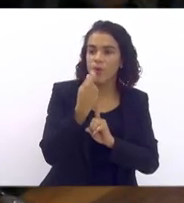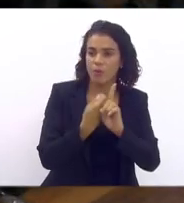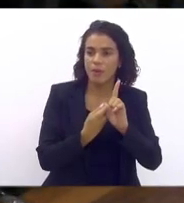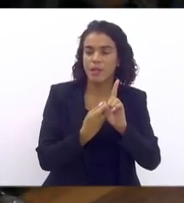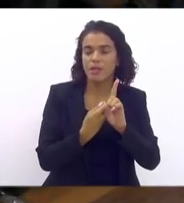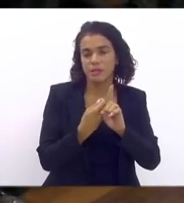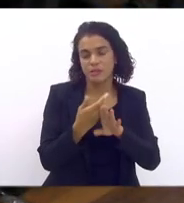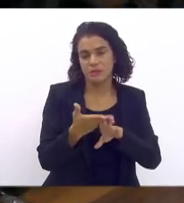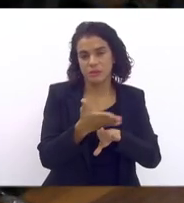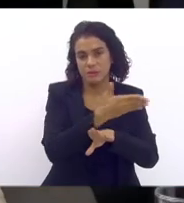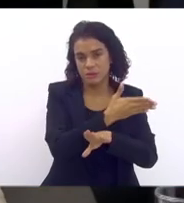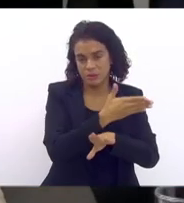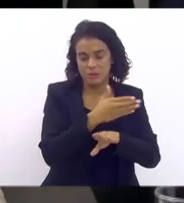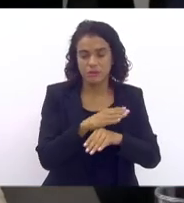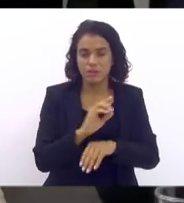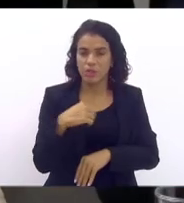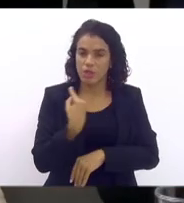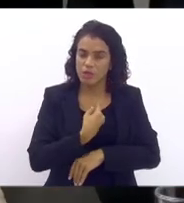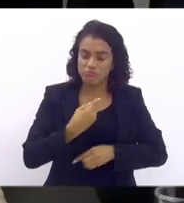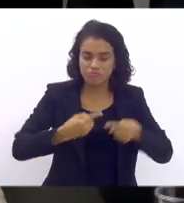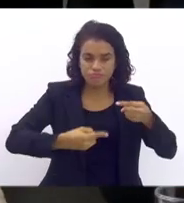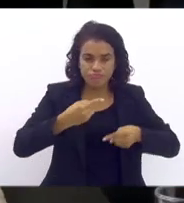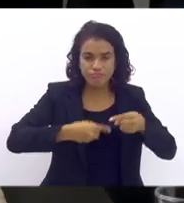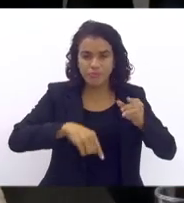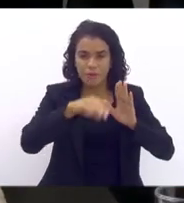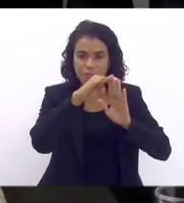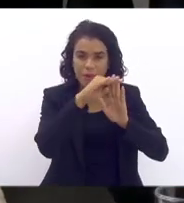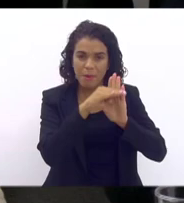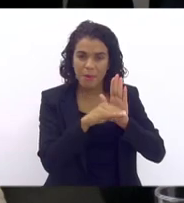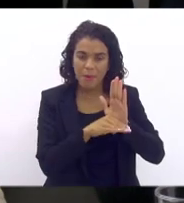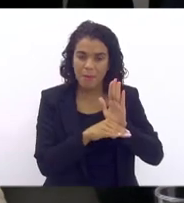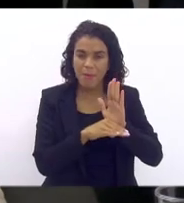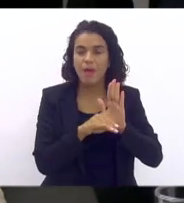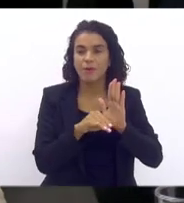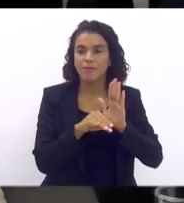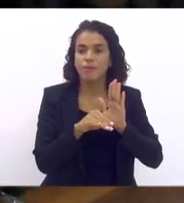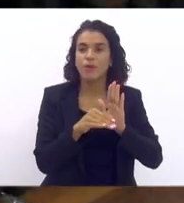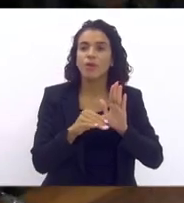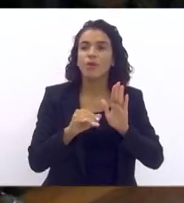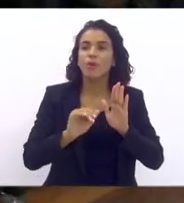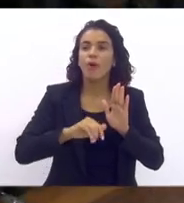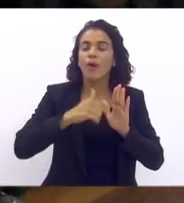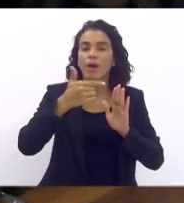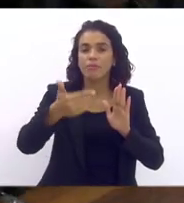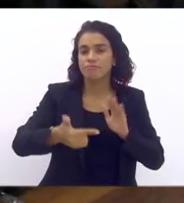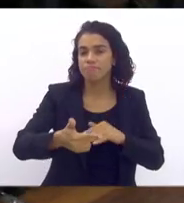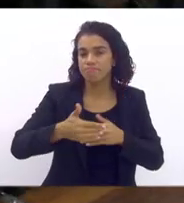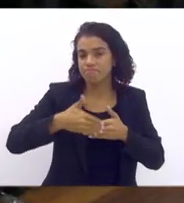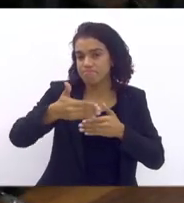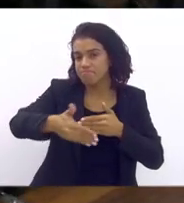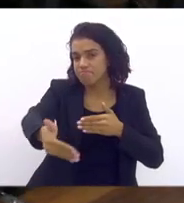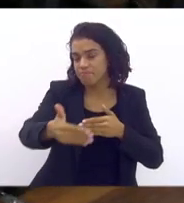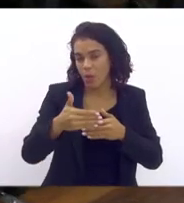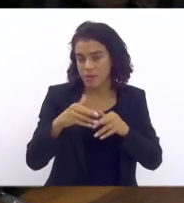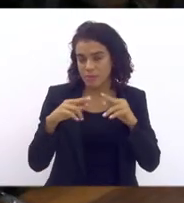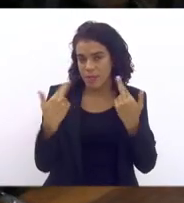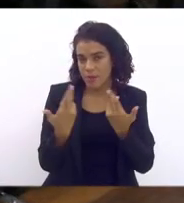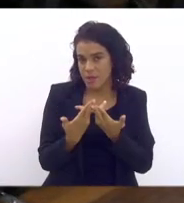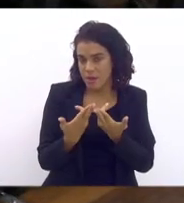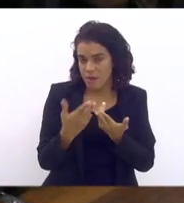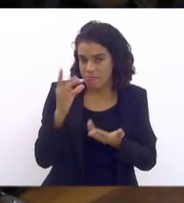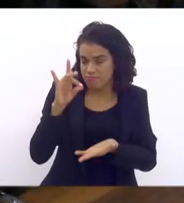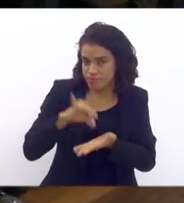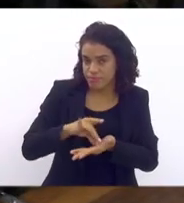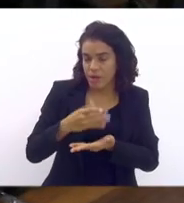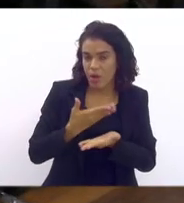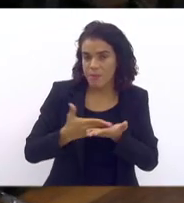nada M ATRS foi H um mês atrás quando a gente discutiu as temáticas que traria para qual a próxima reunião para poder instalar essa comissão para efetivamente ela começar a